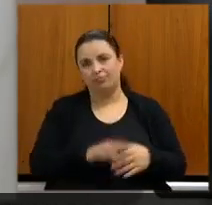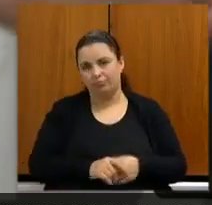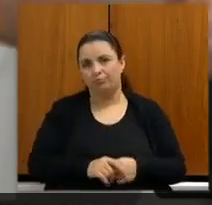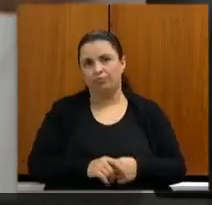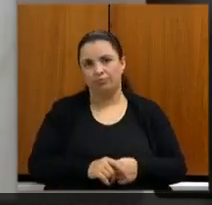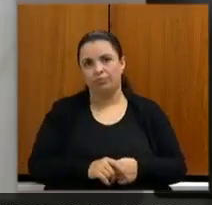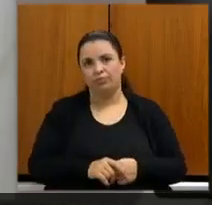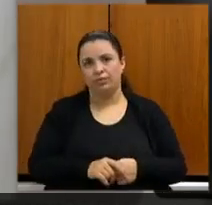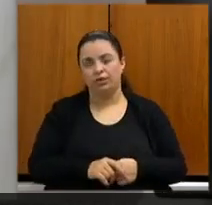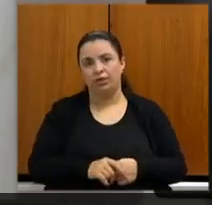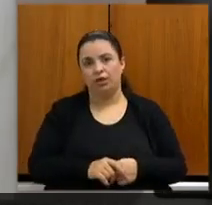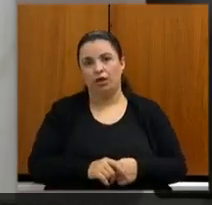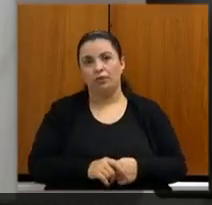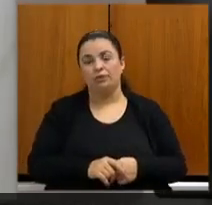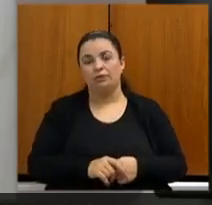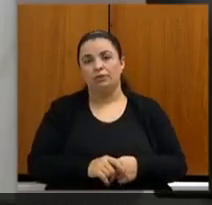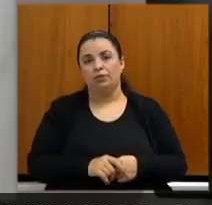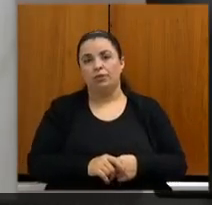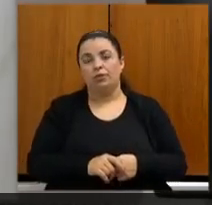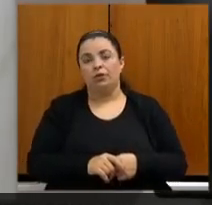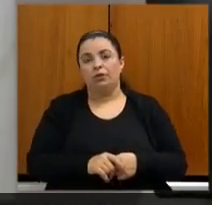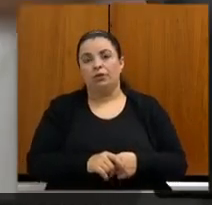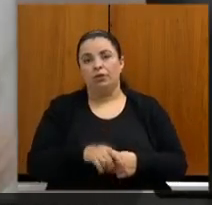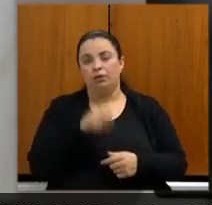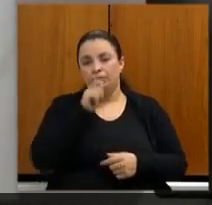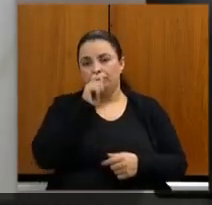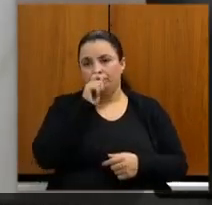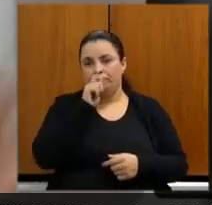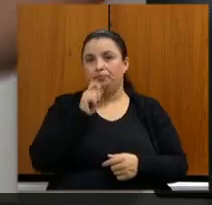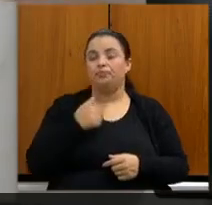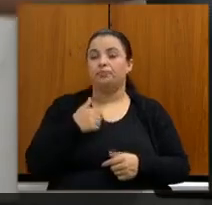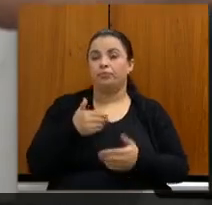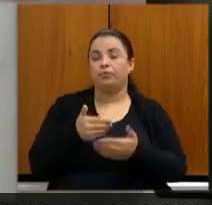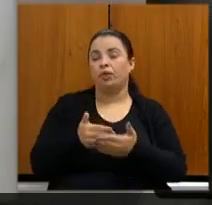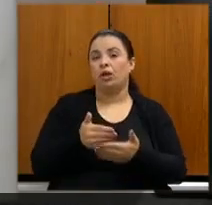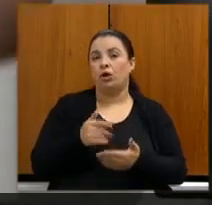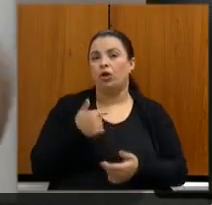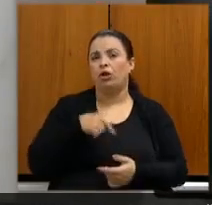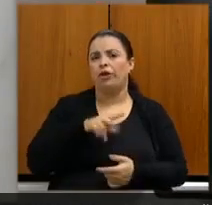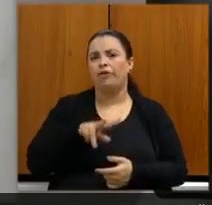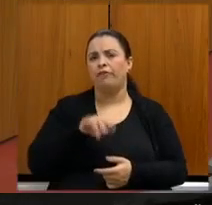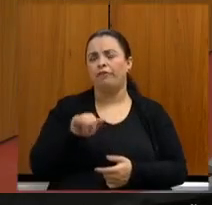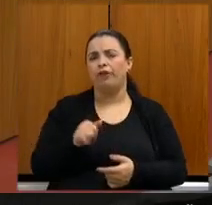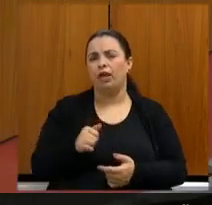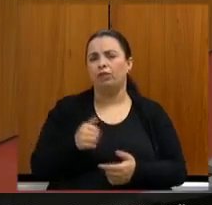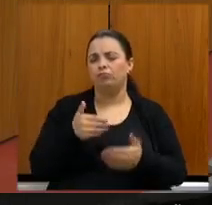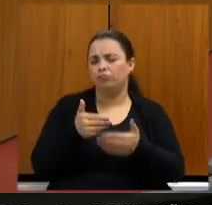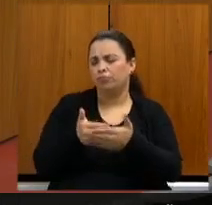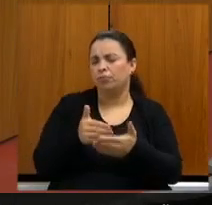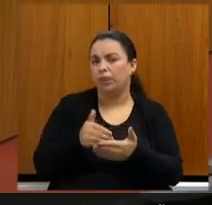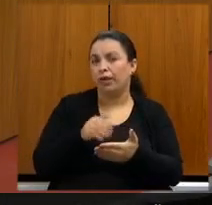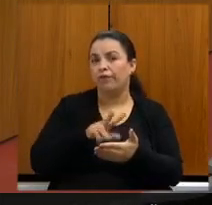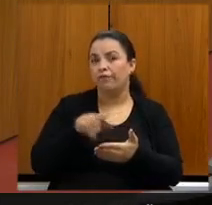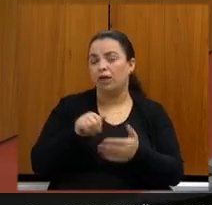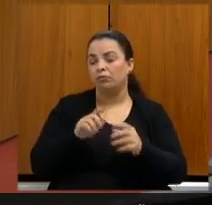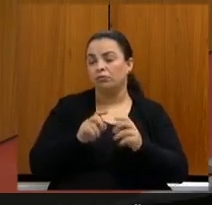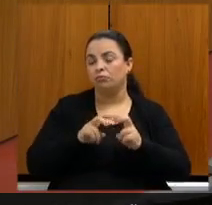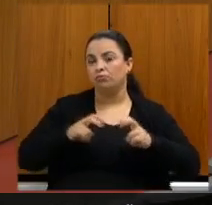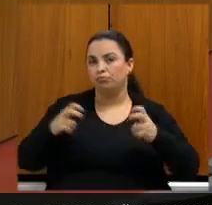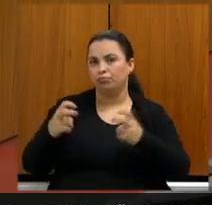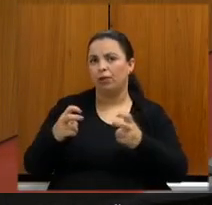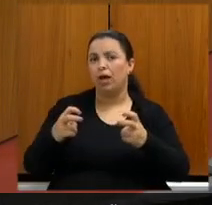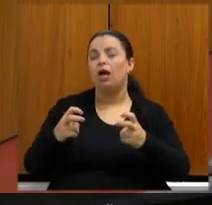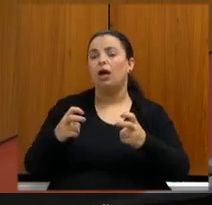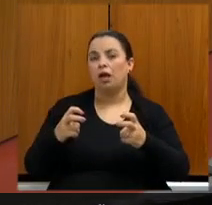aí com vida na Polis até agora nós vamos em breve agora já pedimos para Doutor Ariane colocar na mesa de negociação ocupação pingo